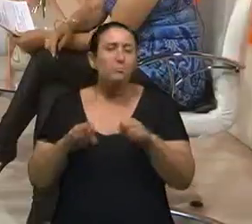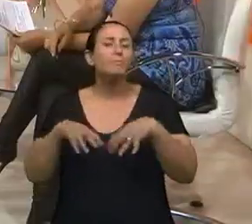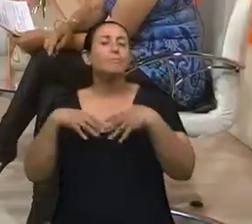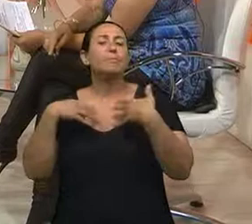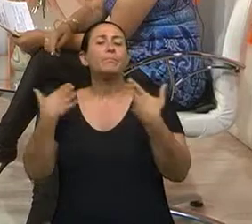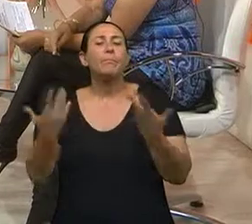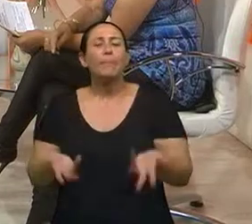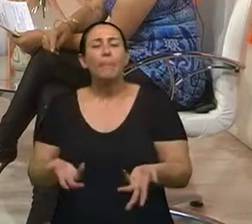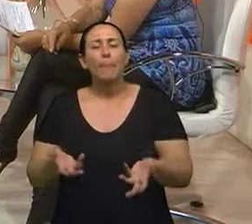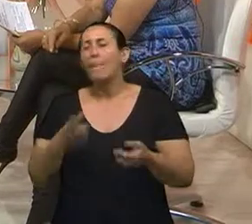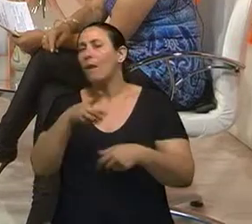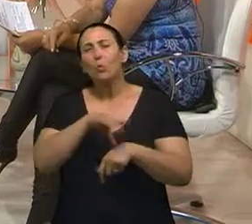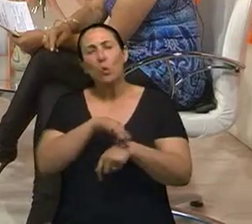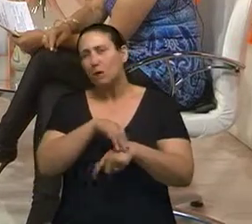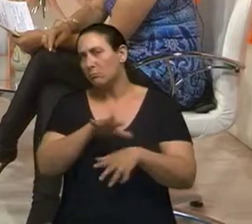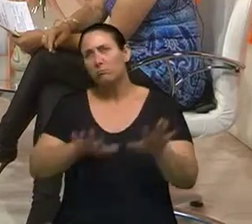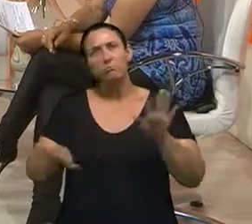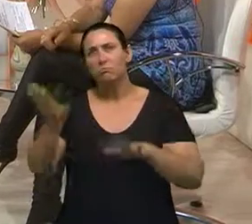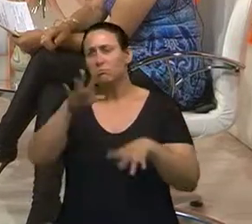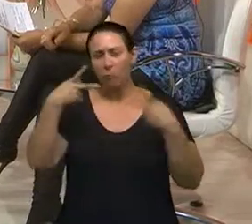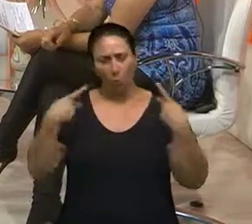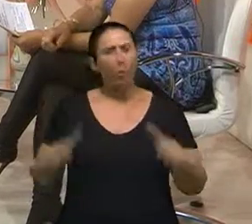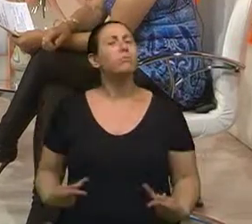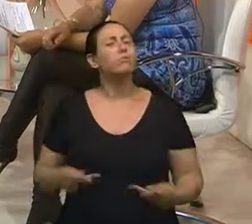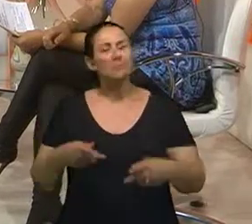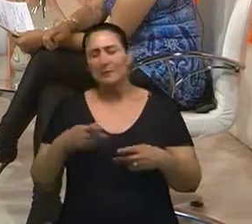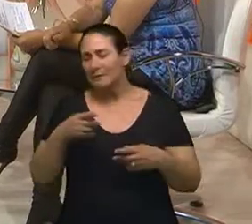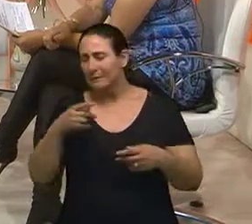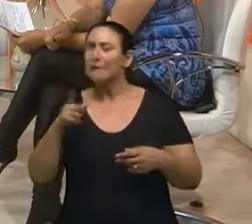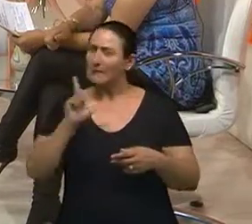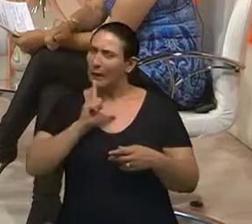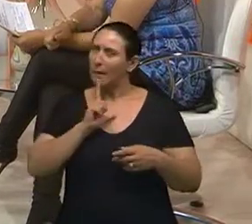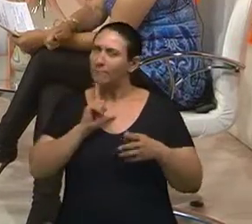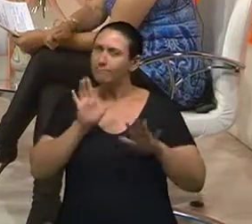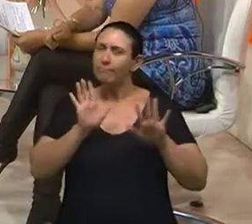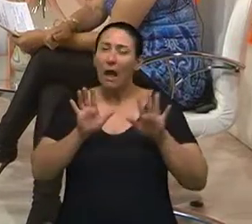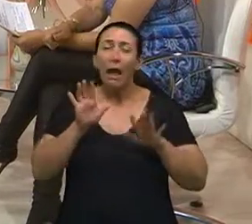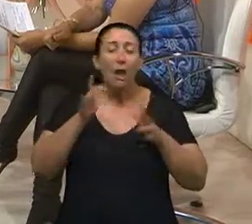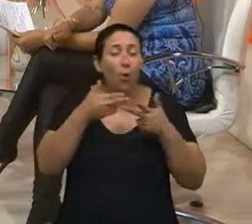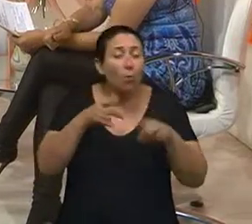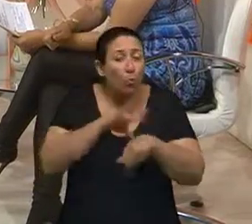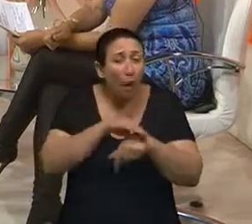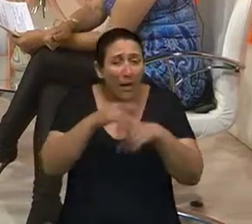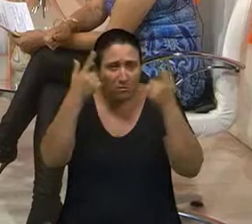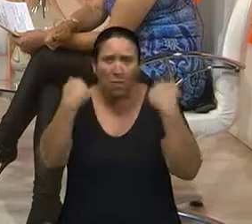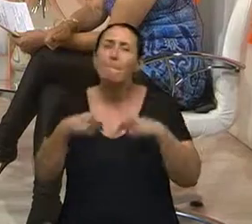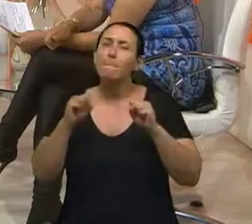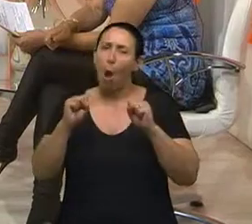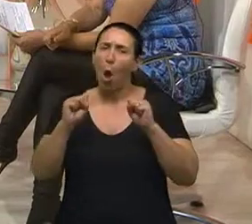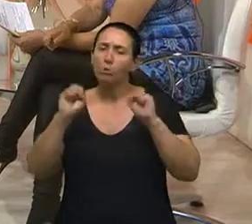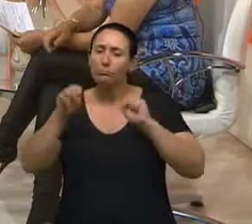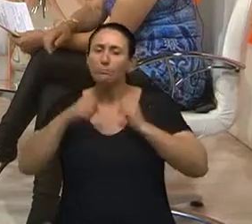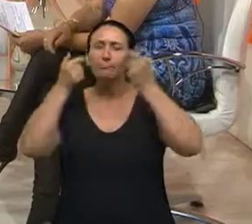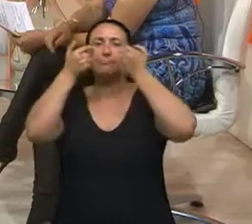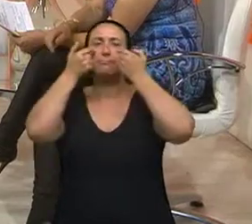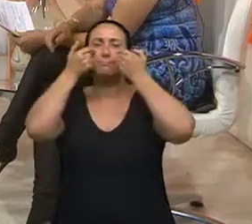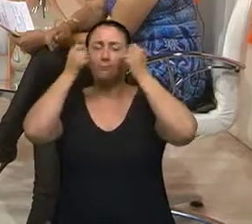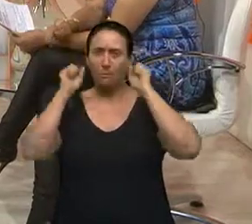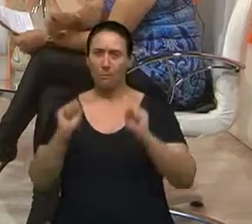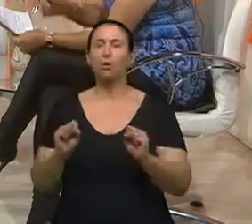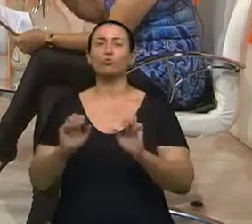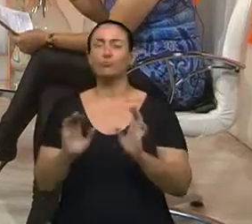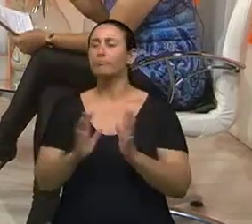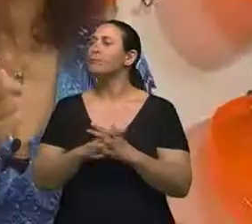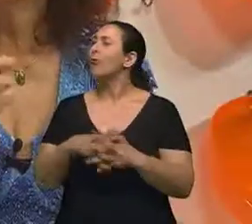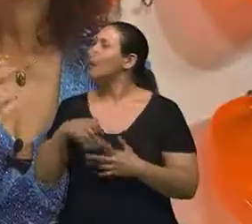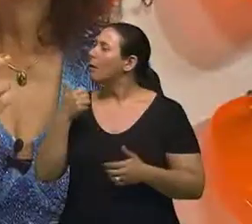Então, doenças de âmbito geral do organismo, em geral, têm alguma repercussão nos olhos, dependendo da intensidade, uhum, dessa